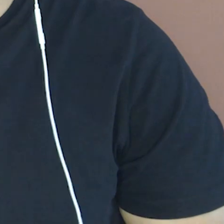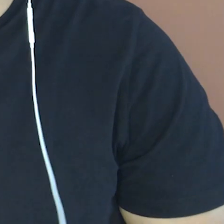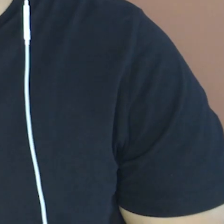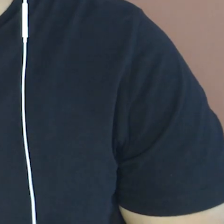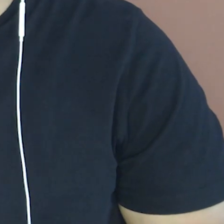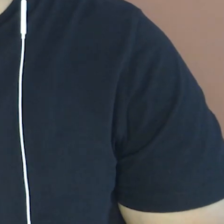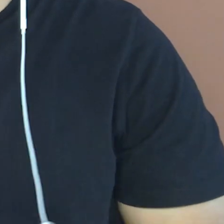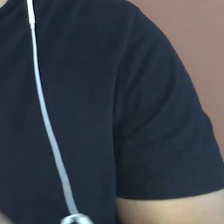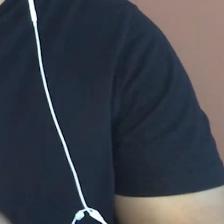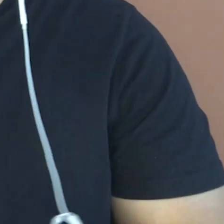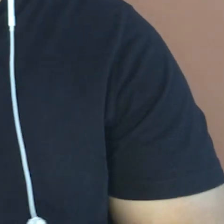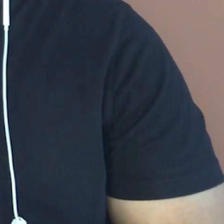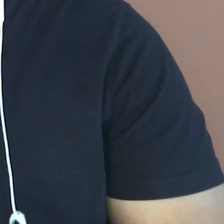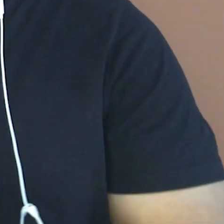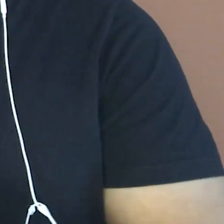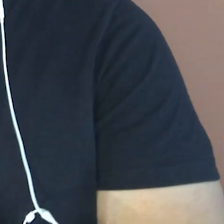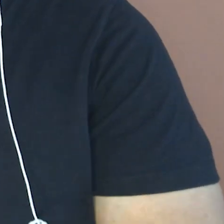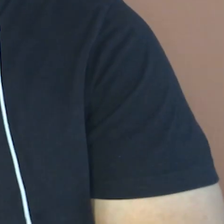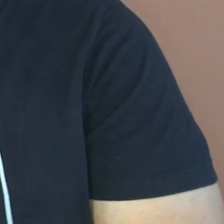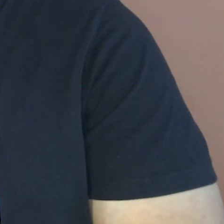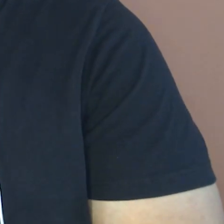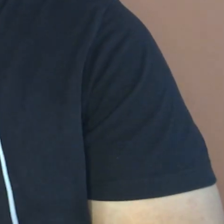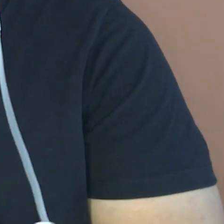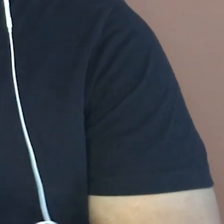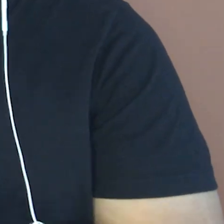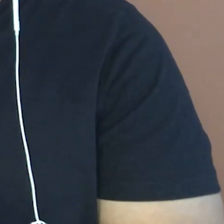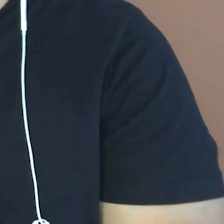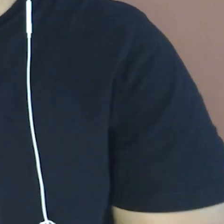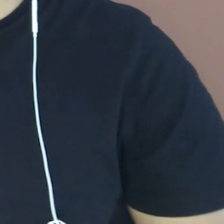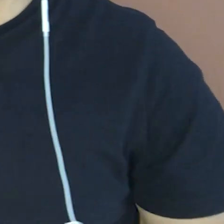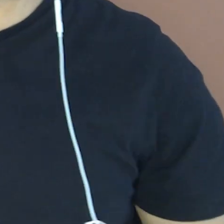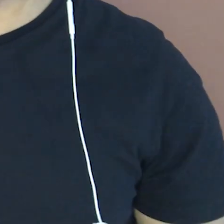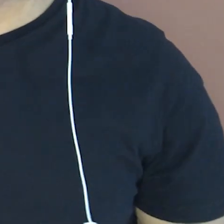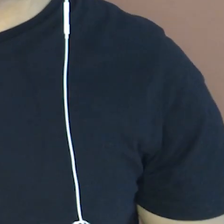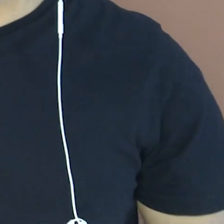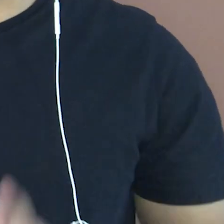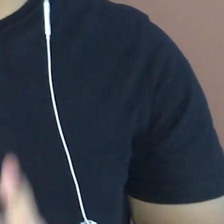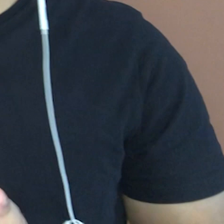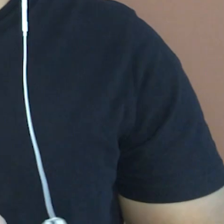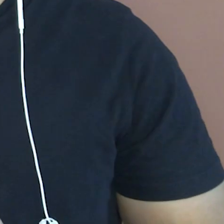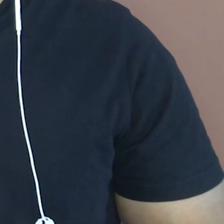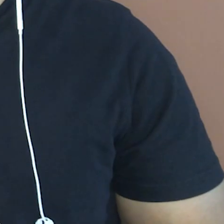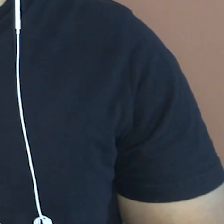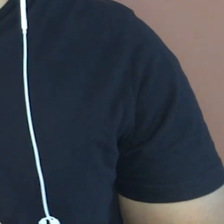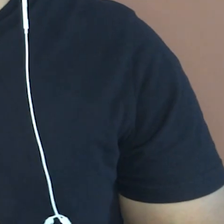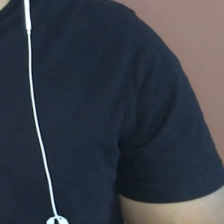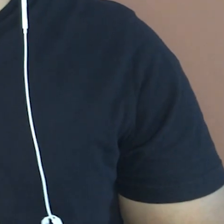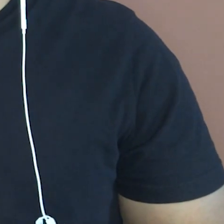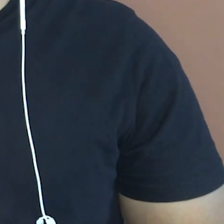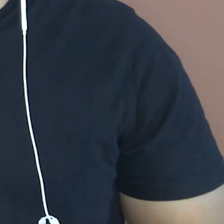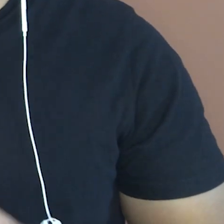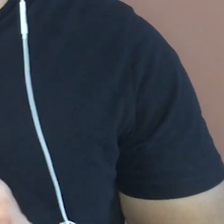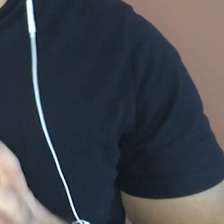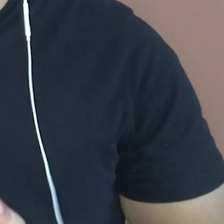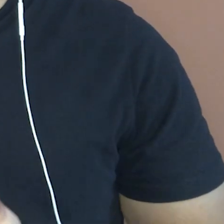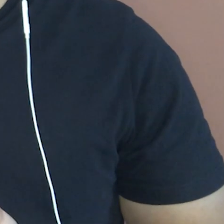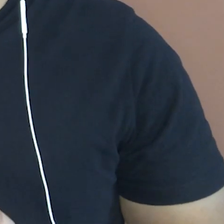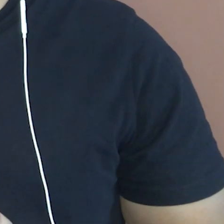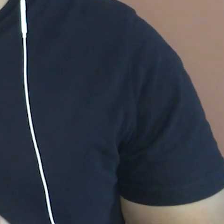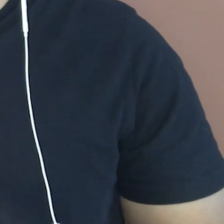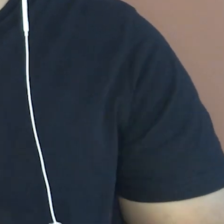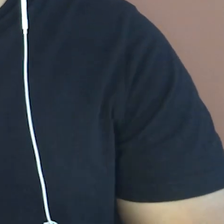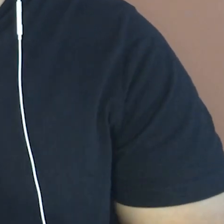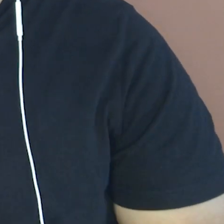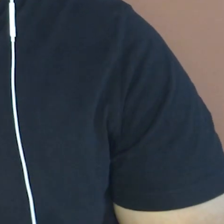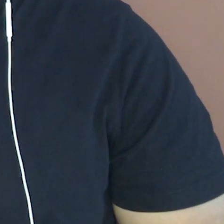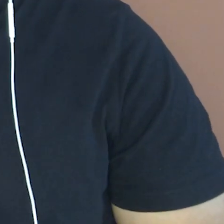documental que mostra um pouco do fazer e do viver de arte de grupos daqui do Ceará. Nessa segunda leva de episódios, coloca em foco um